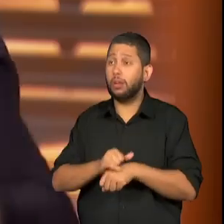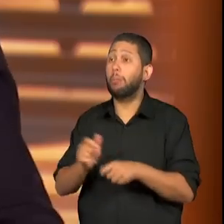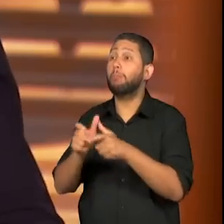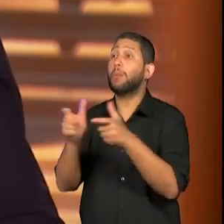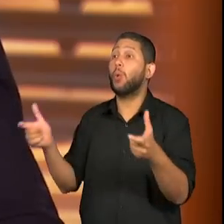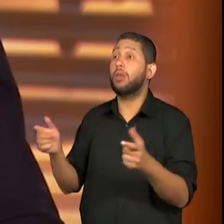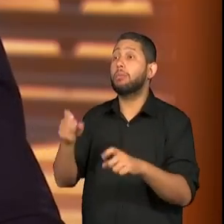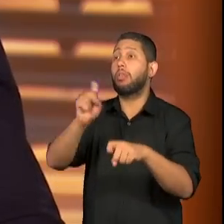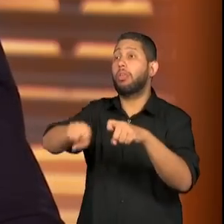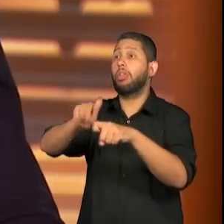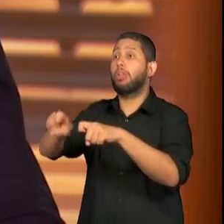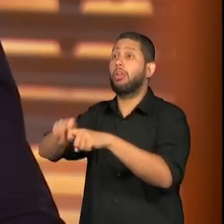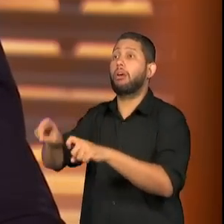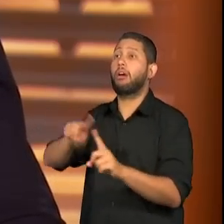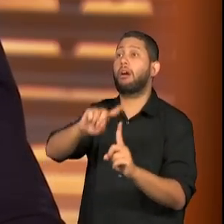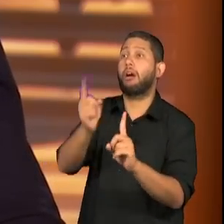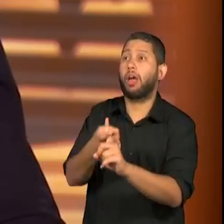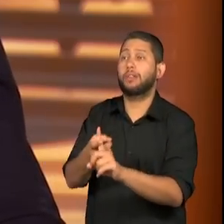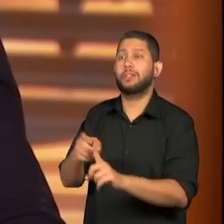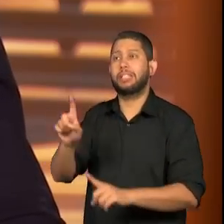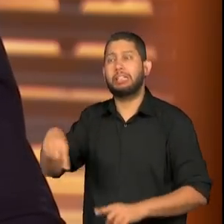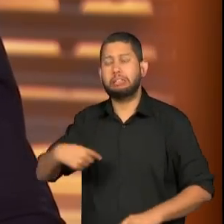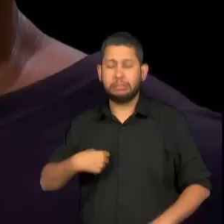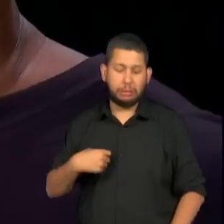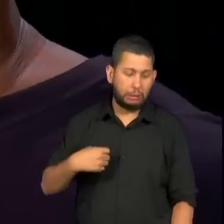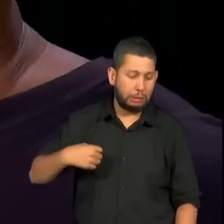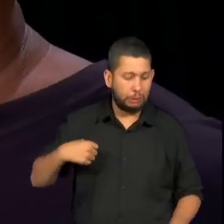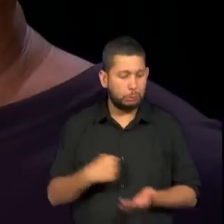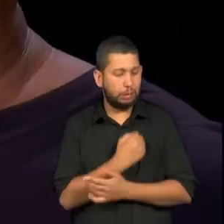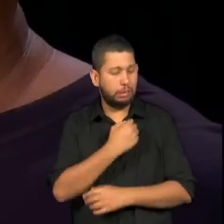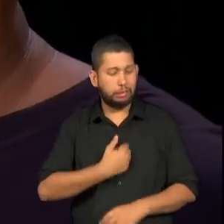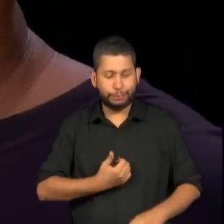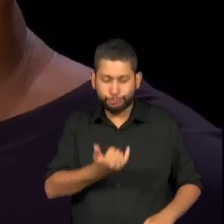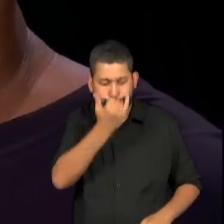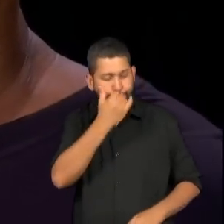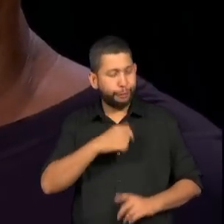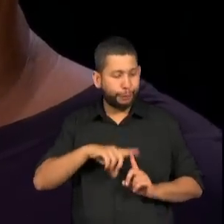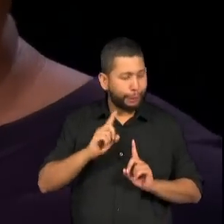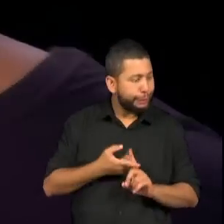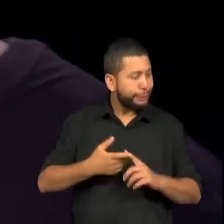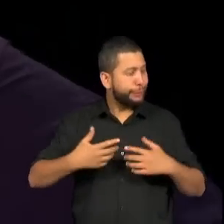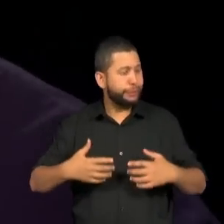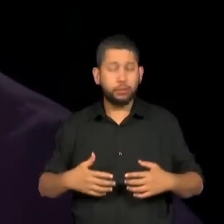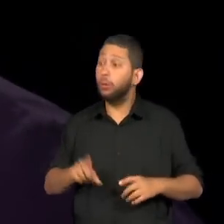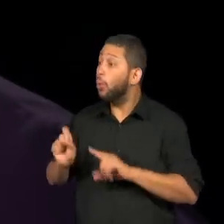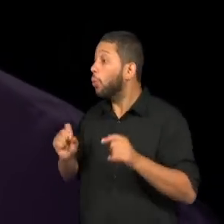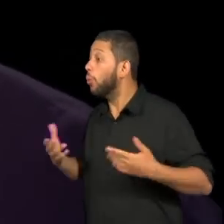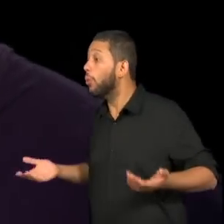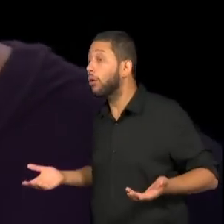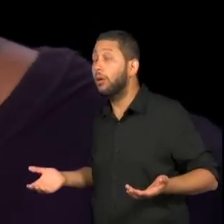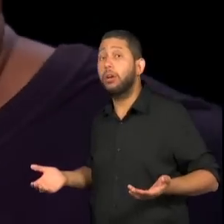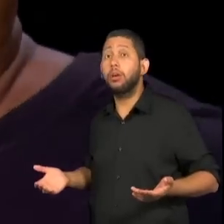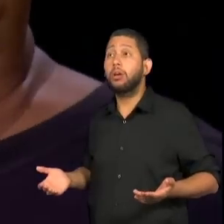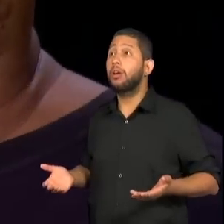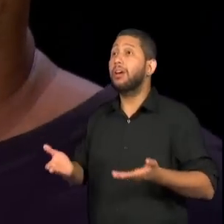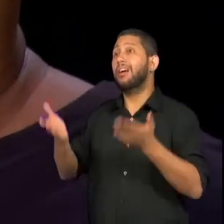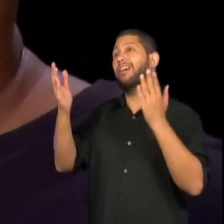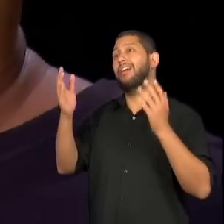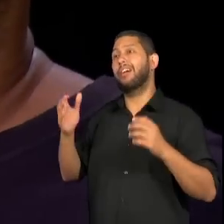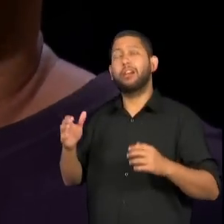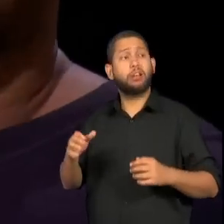voltavam assim, caramba, Bill, me ferrei. O que foi, cara? O que foi? Pô, você